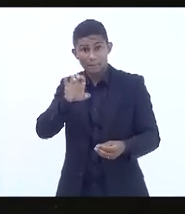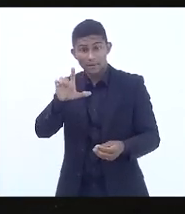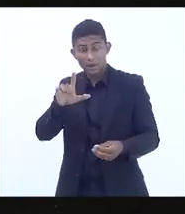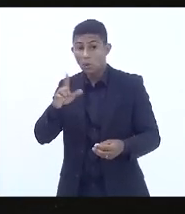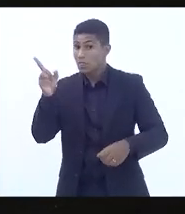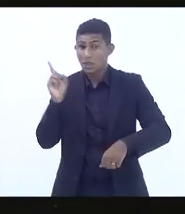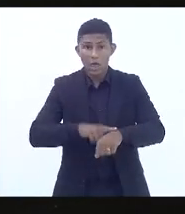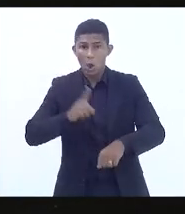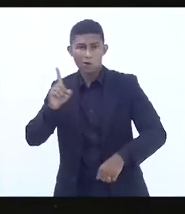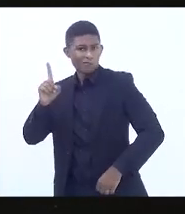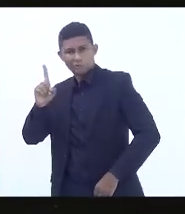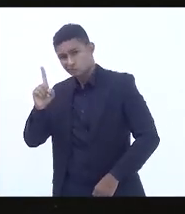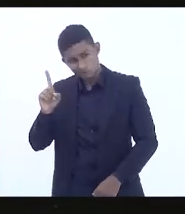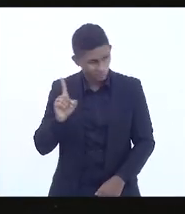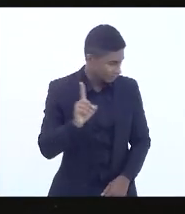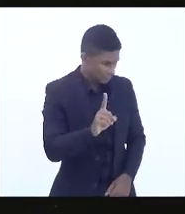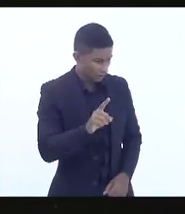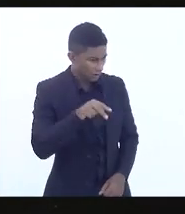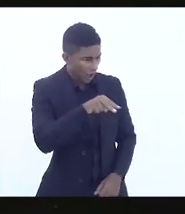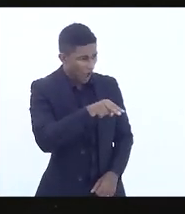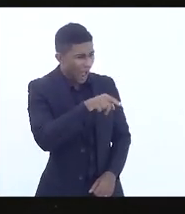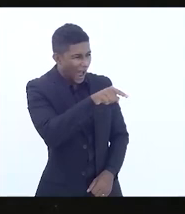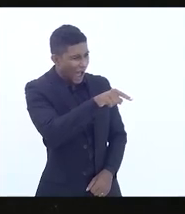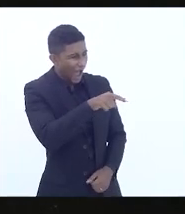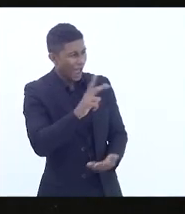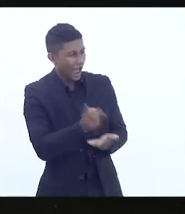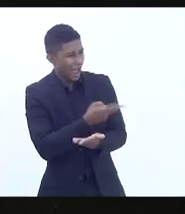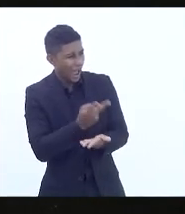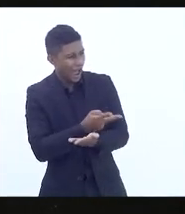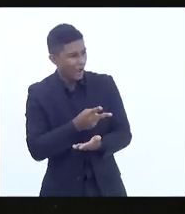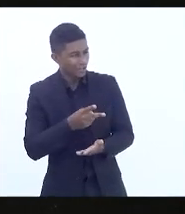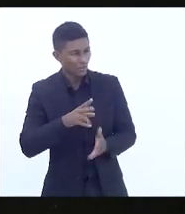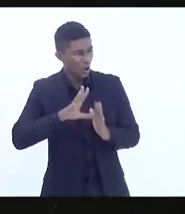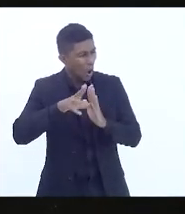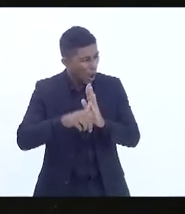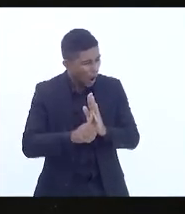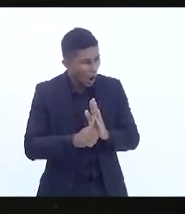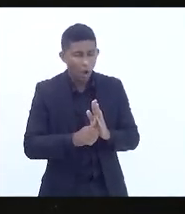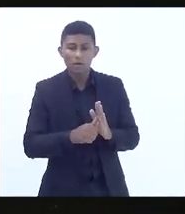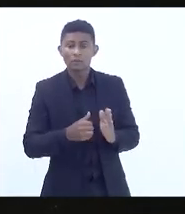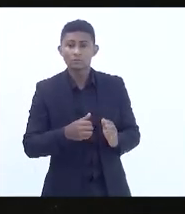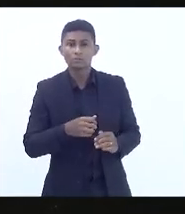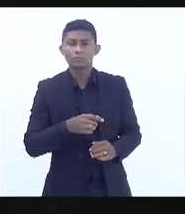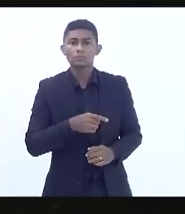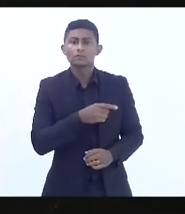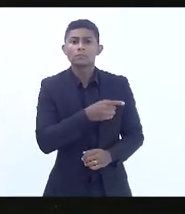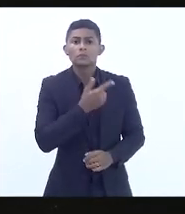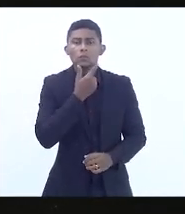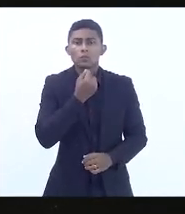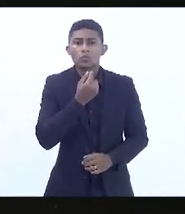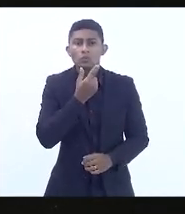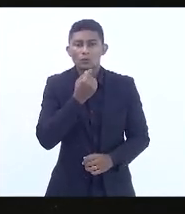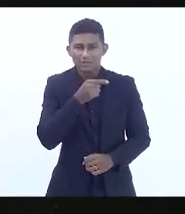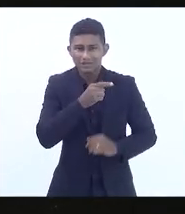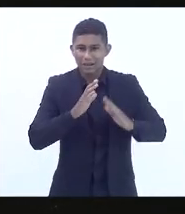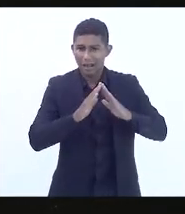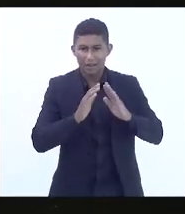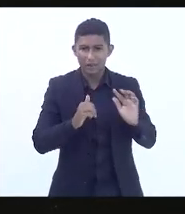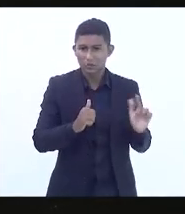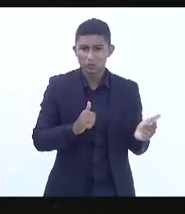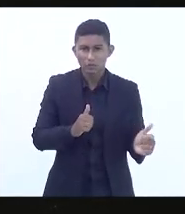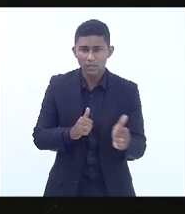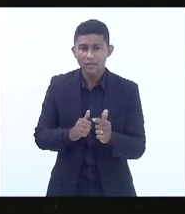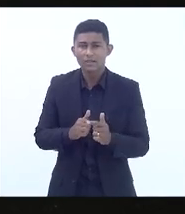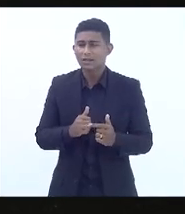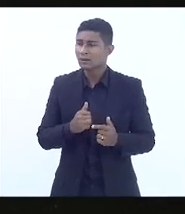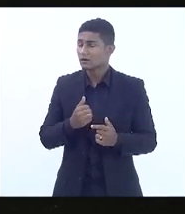tenta apreender esse morador de rua. O morador, não satisfeito, passa a falar a